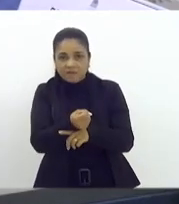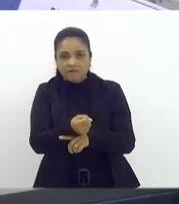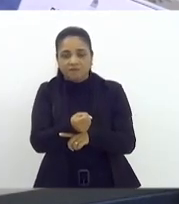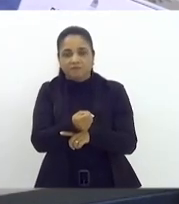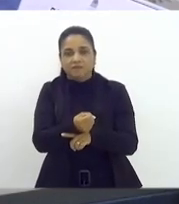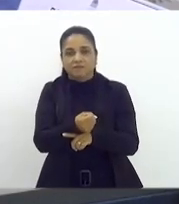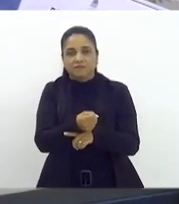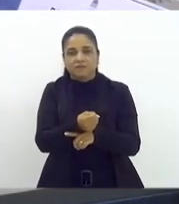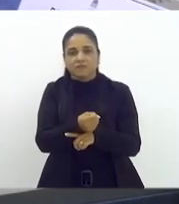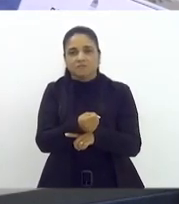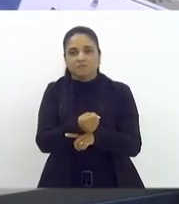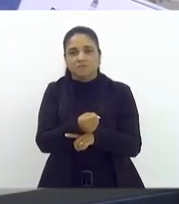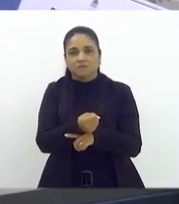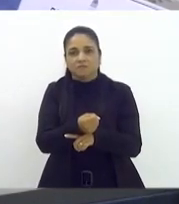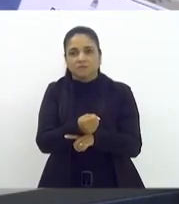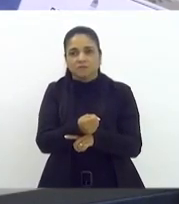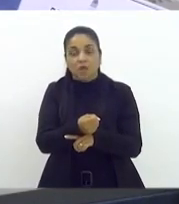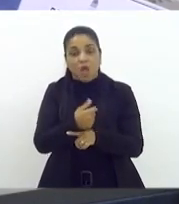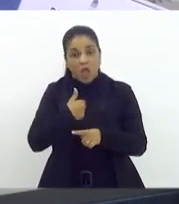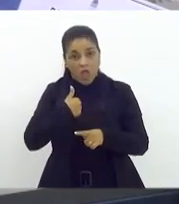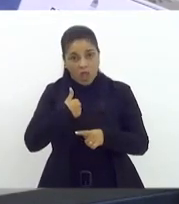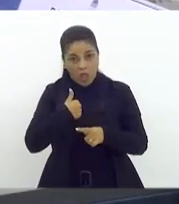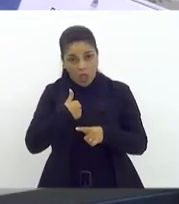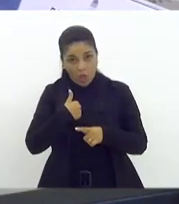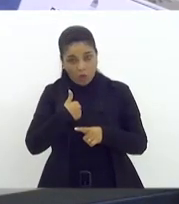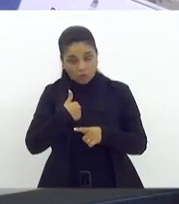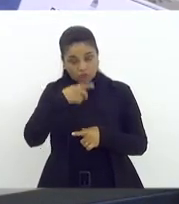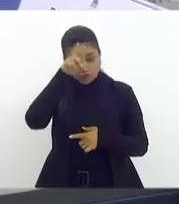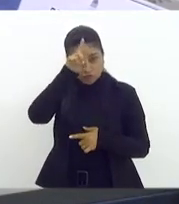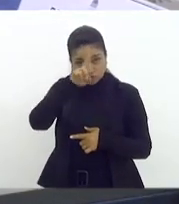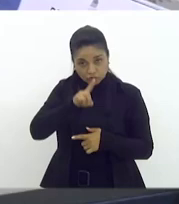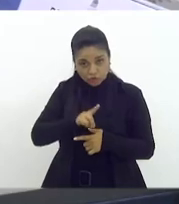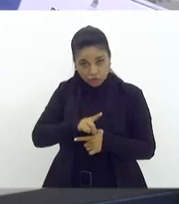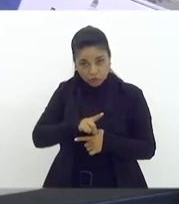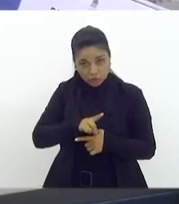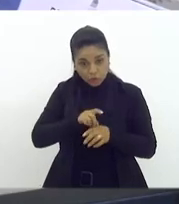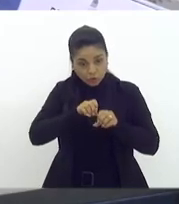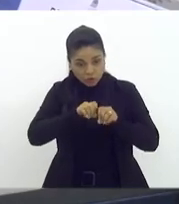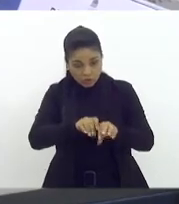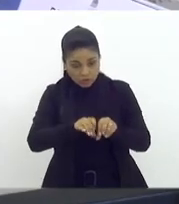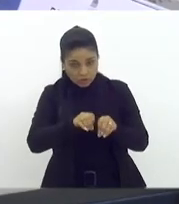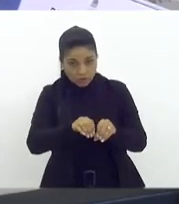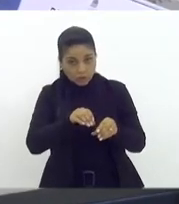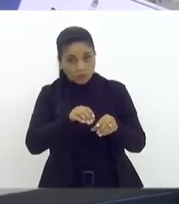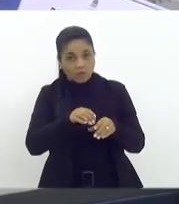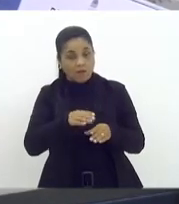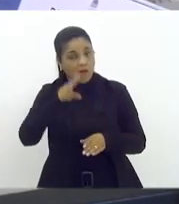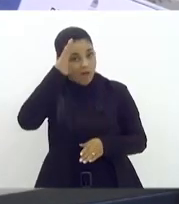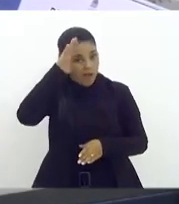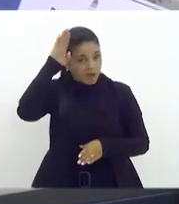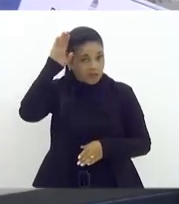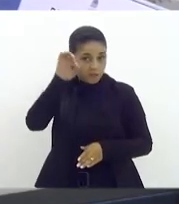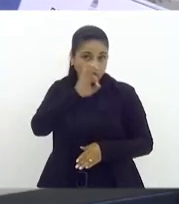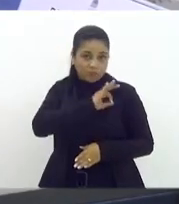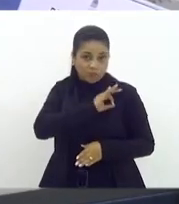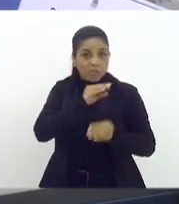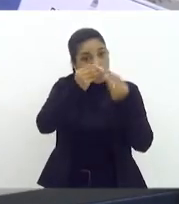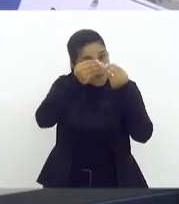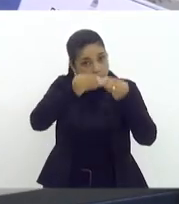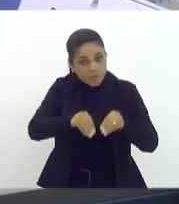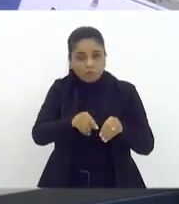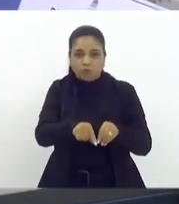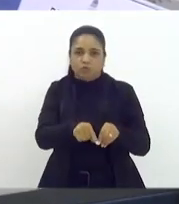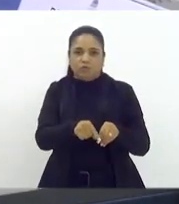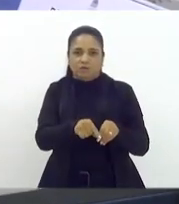momento eu falando como diretor de ensino da Academia de Polícia Tecnicamente isso prejudica o trabalho policial pelo